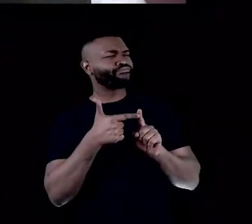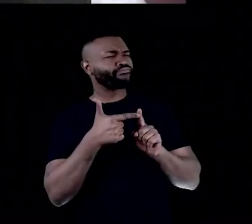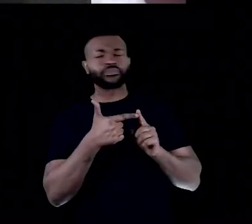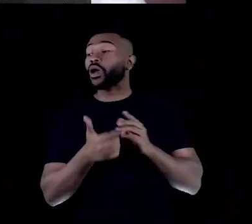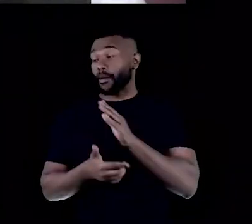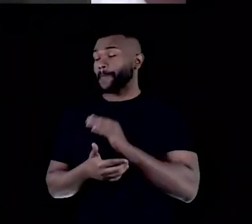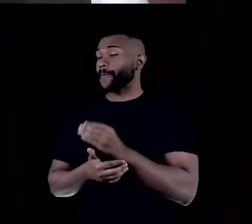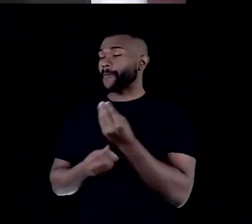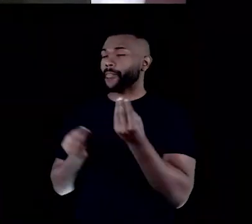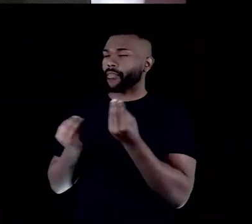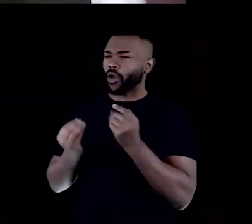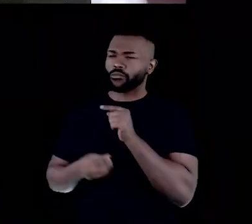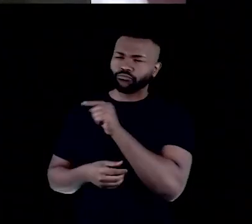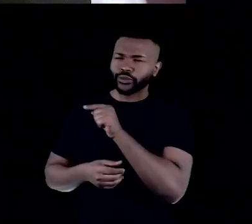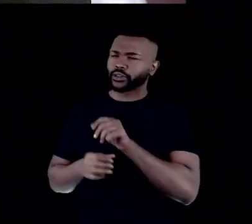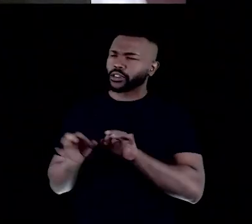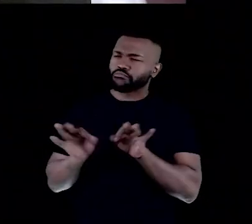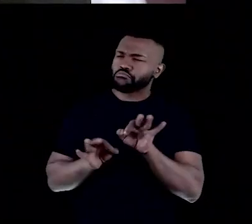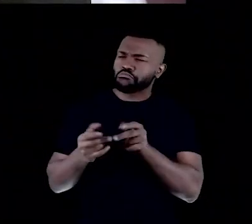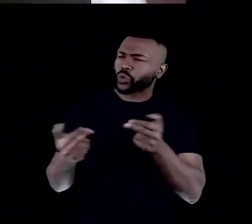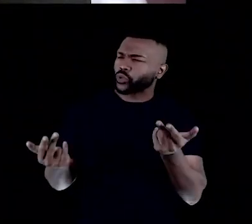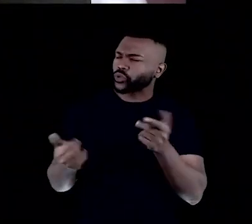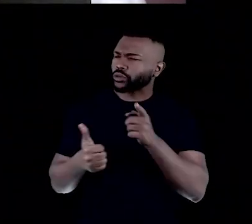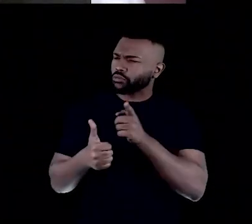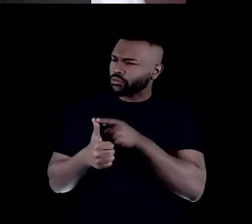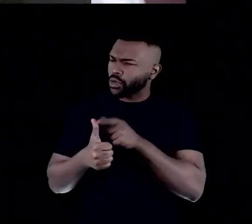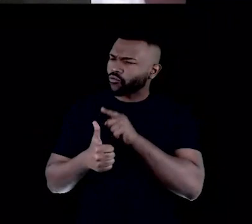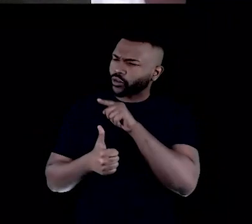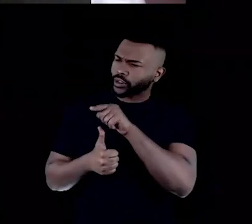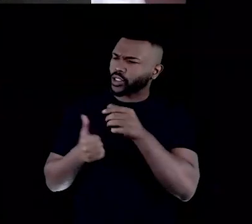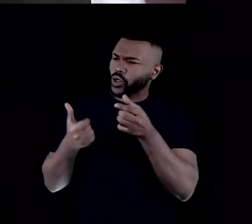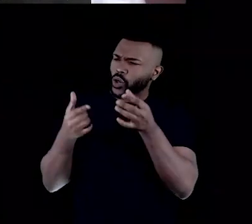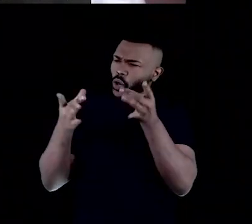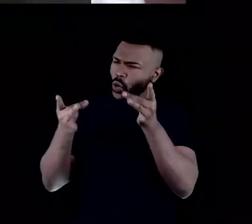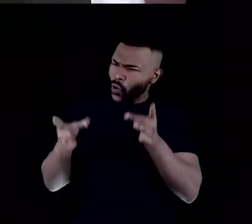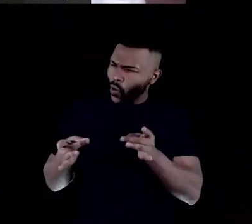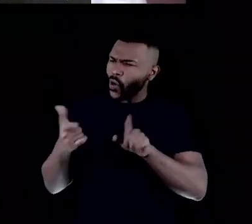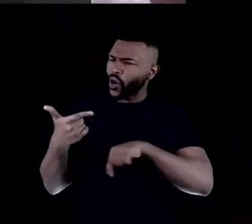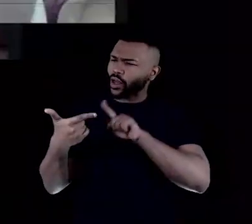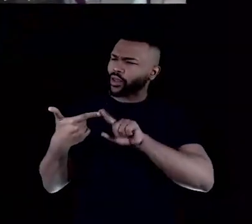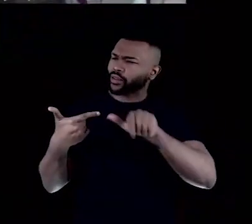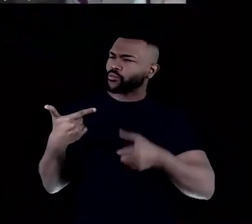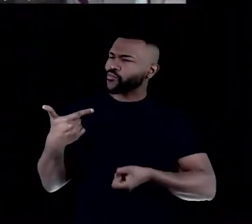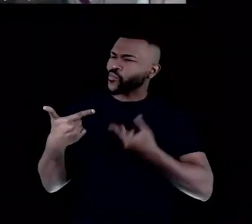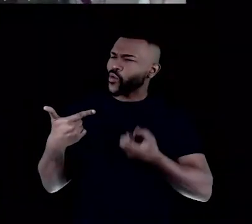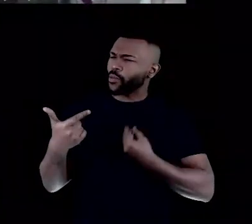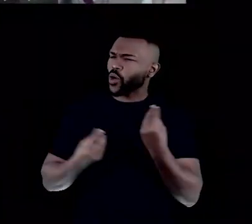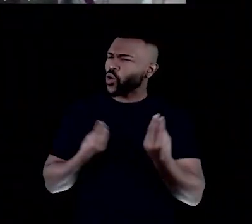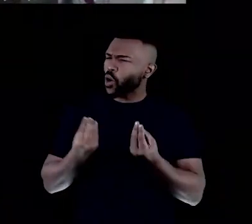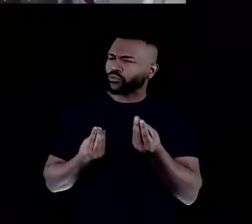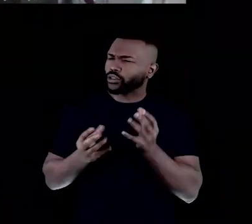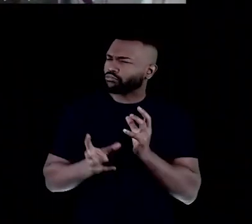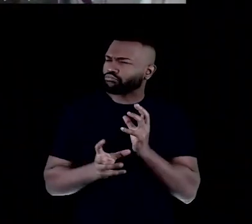parte? Como que você produz, assim? Primeiro você faz a colagem, depois você faz o poema. Como